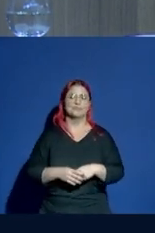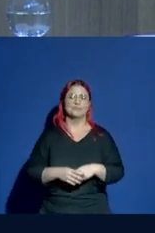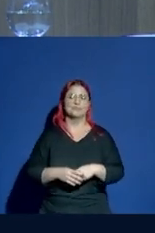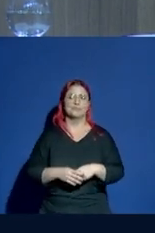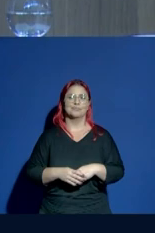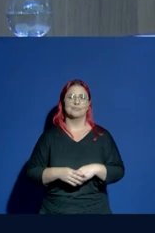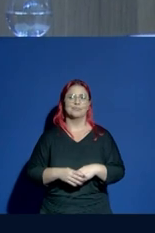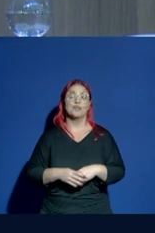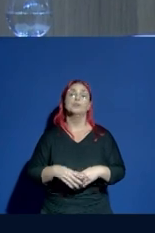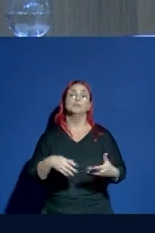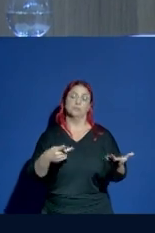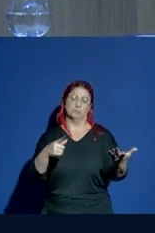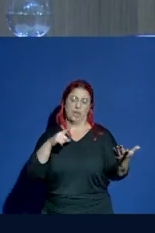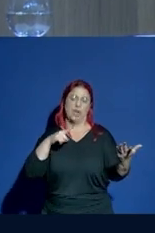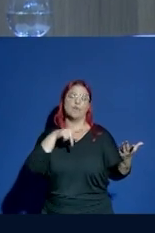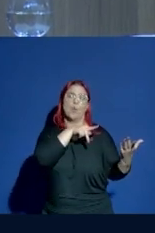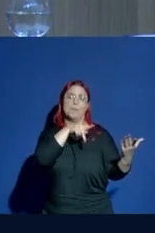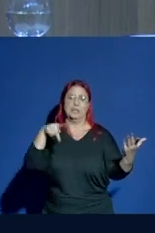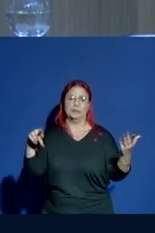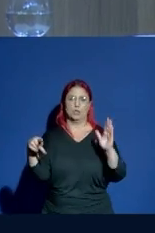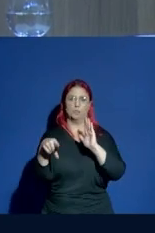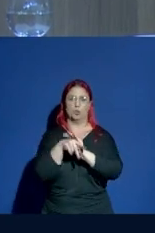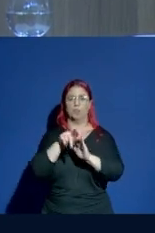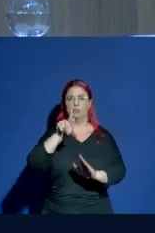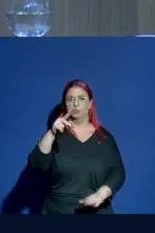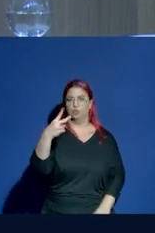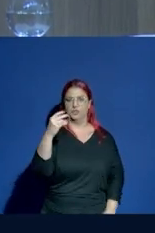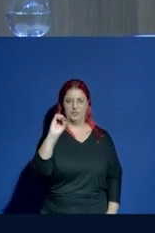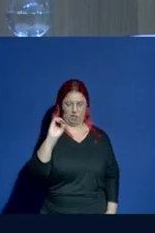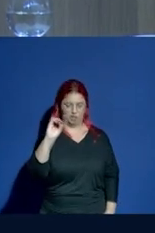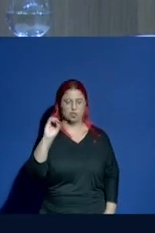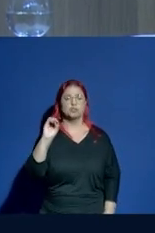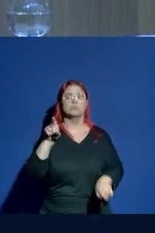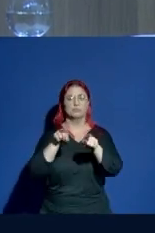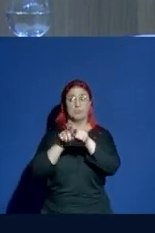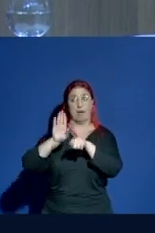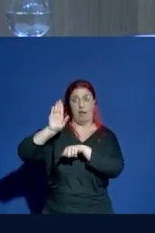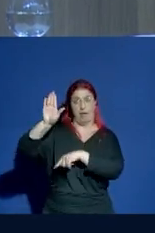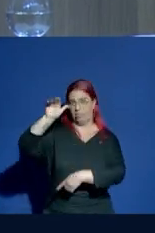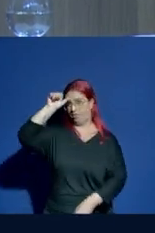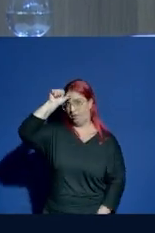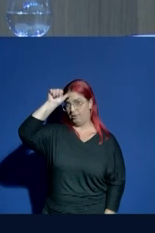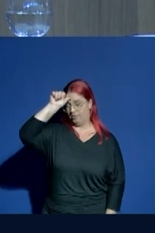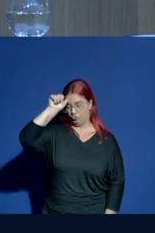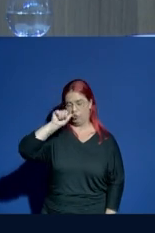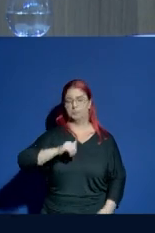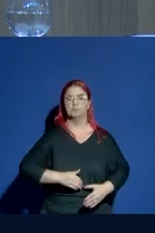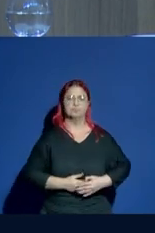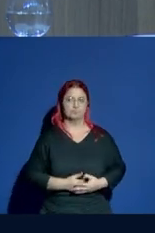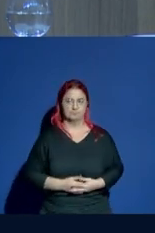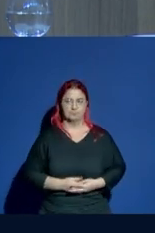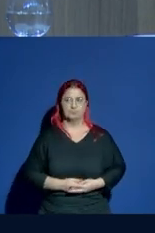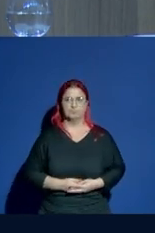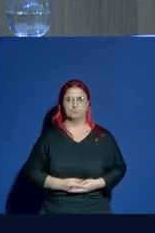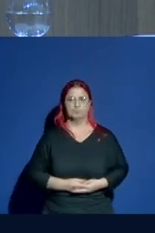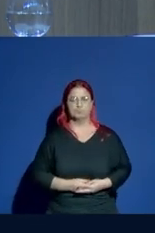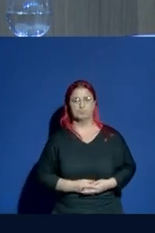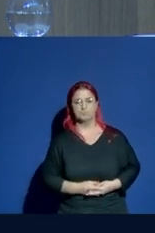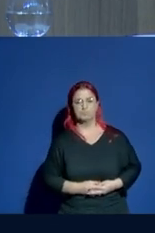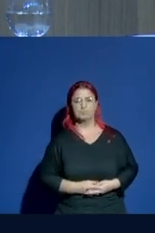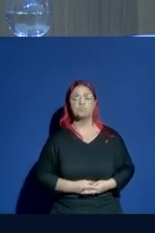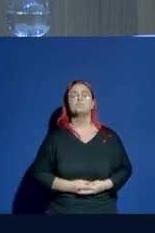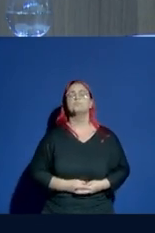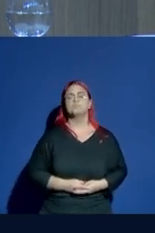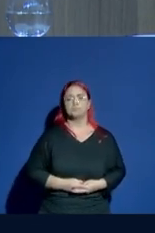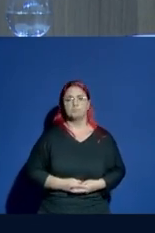do G20 que era o presidente era o ministro de minhas energia da índia é toda